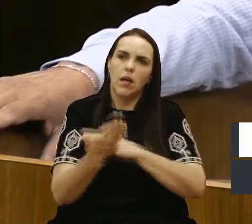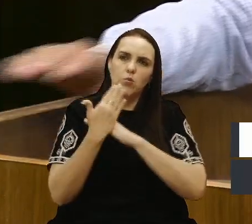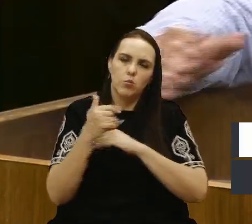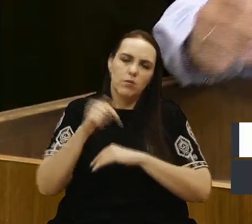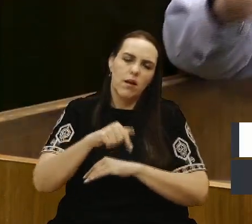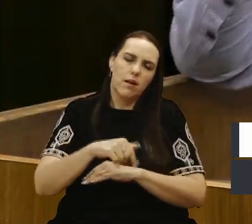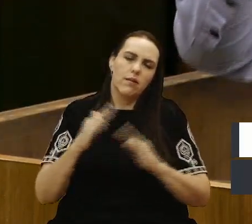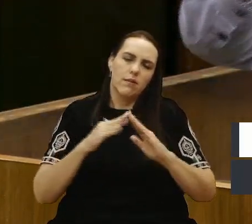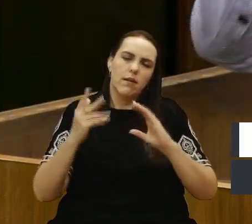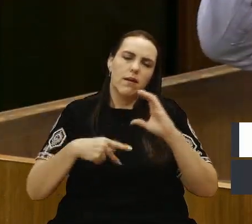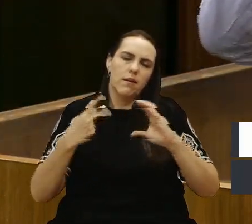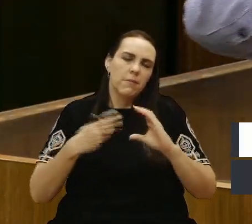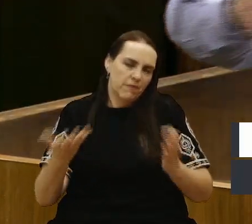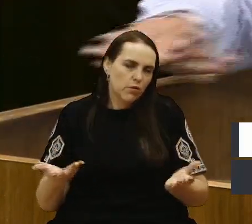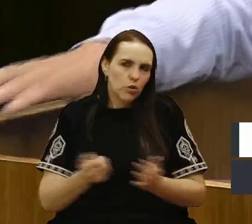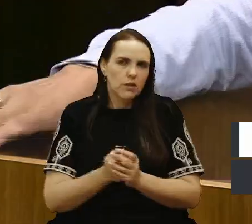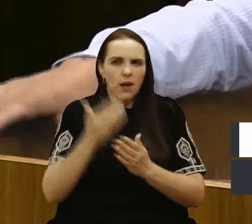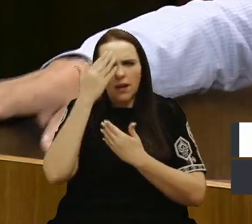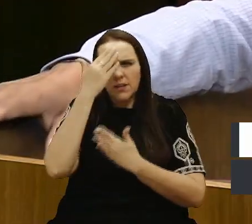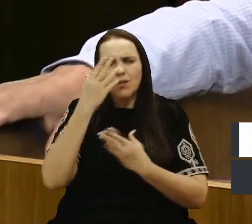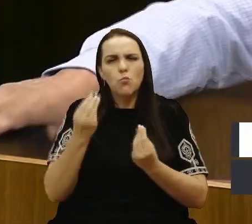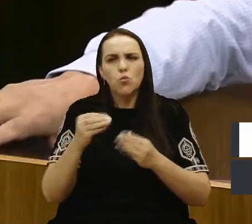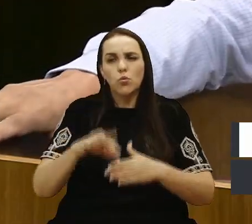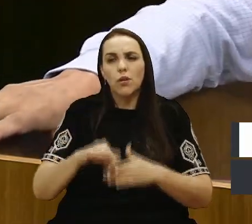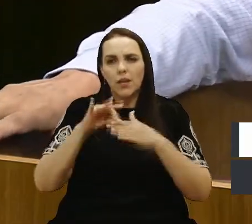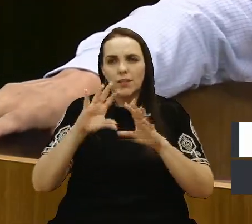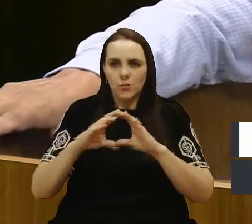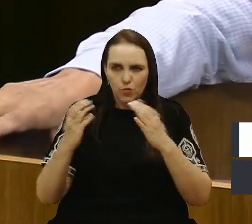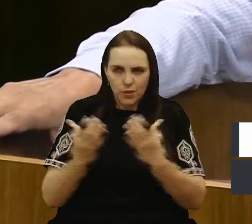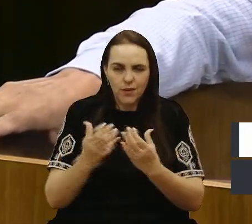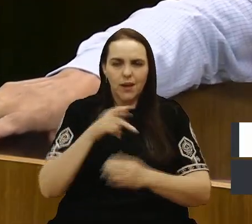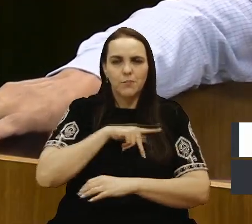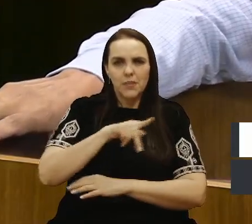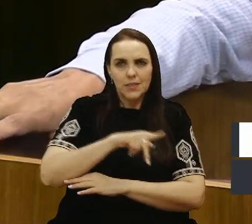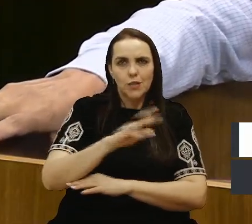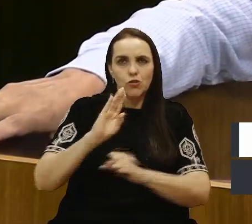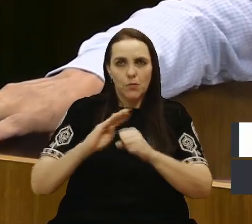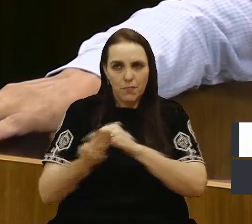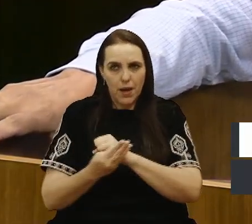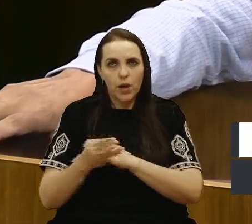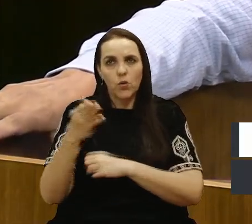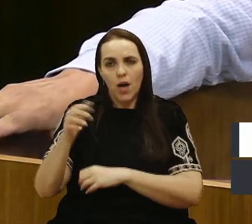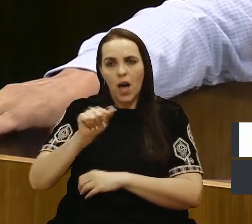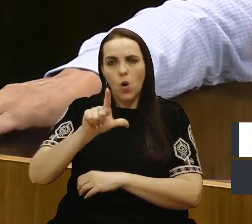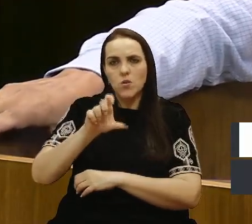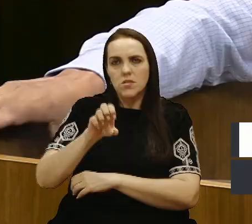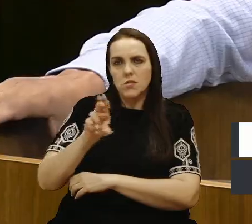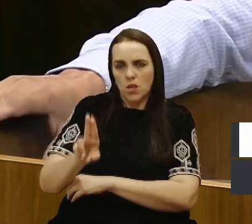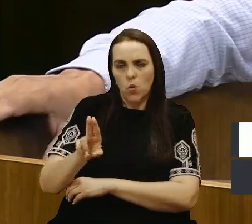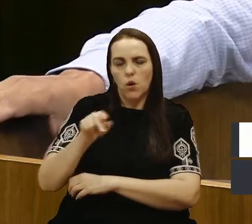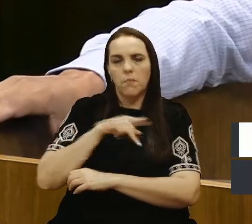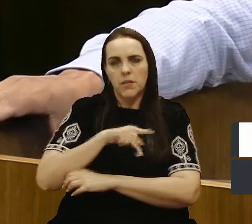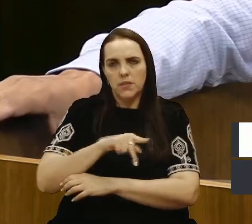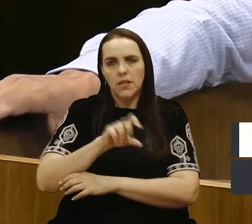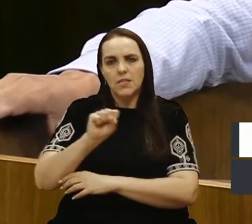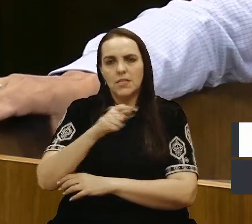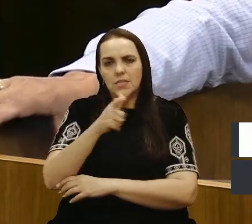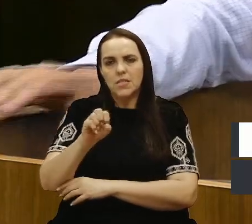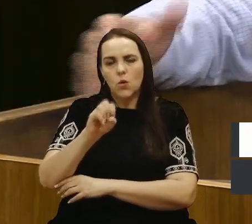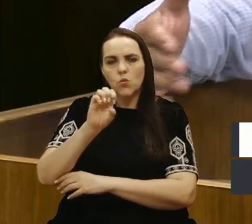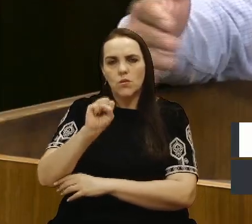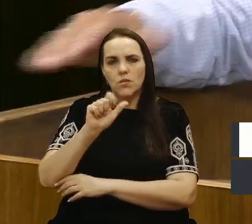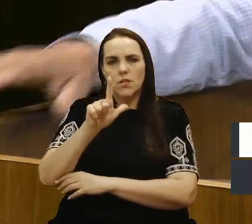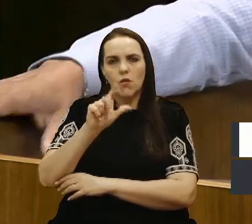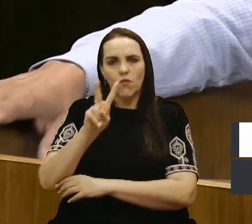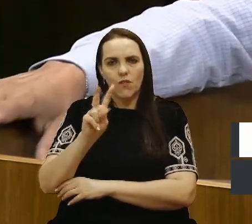E agradecer muito às lideranças comunitárias. O presidente Baia, a gente está aqui, tem o Alceu aqui, que é presidente do São Salvador, é um cara batalhador